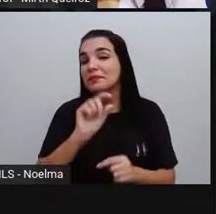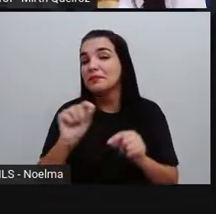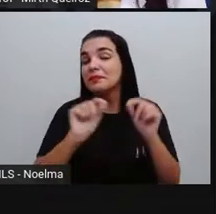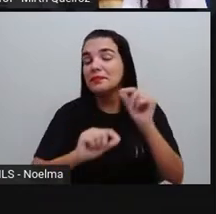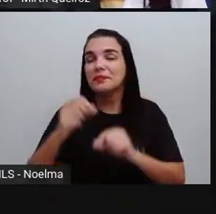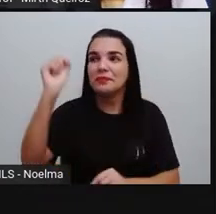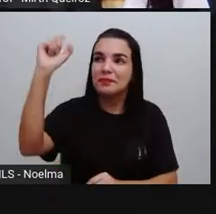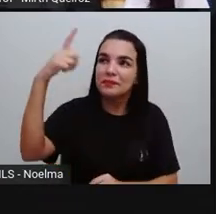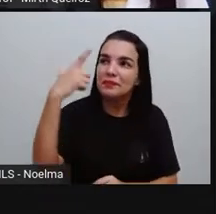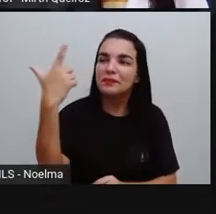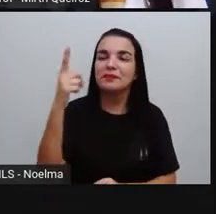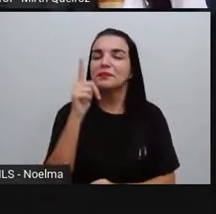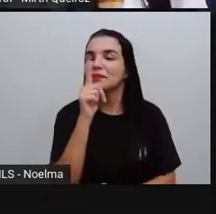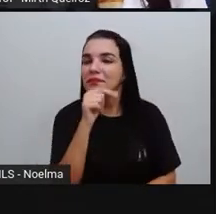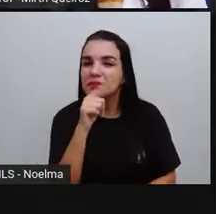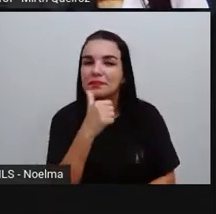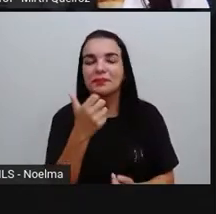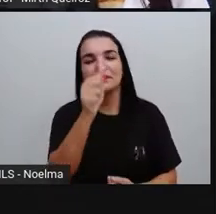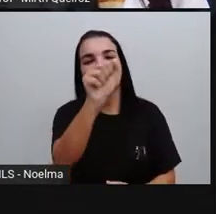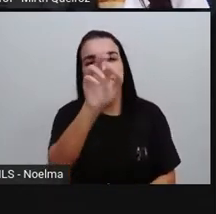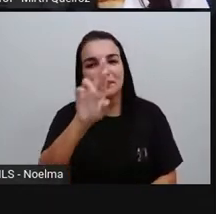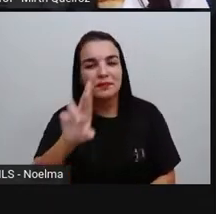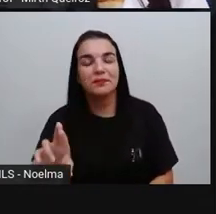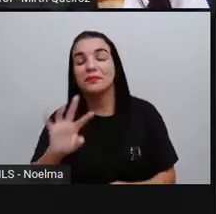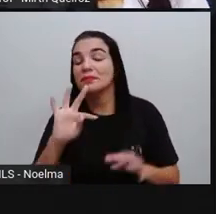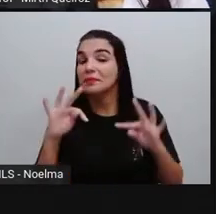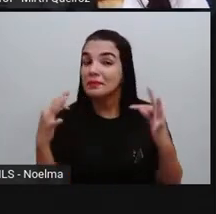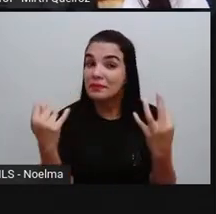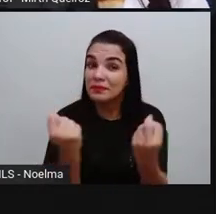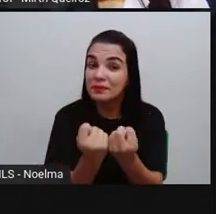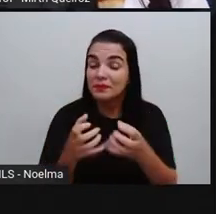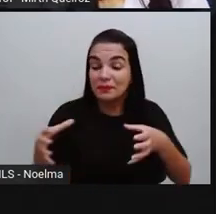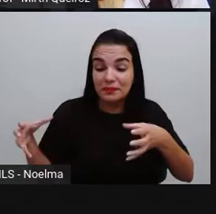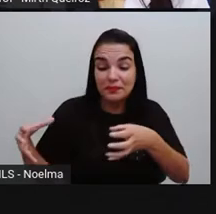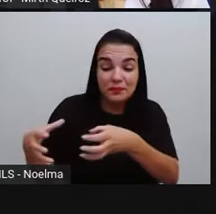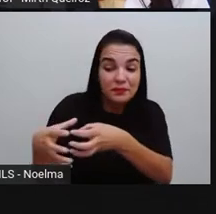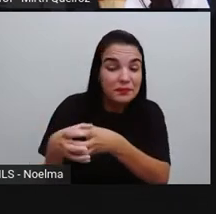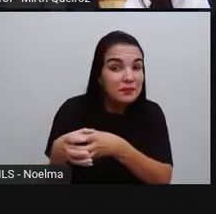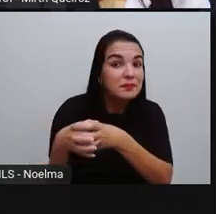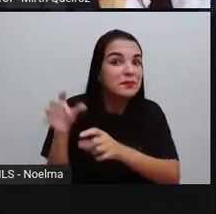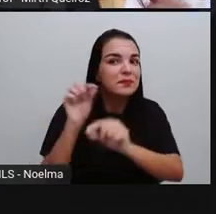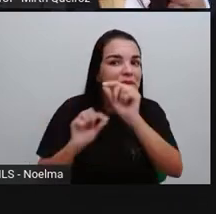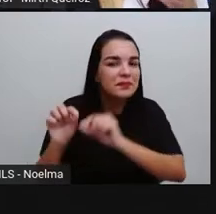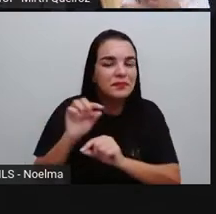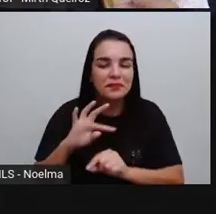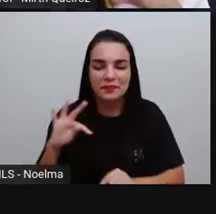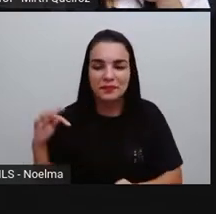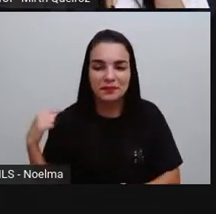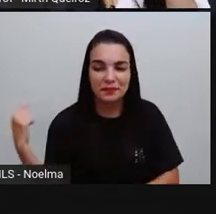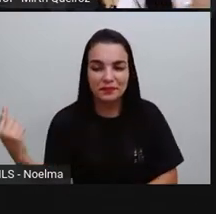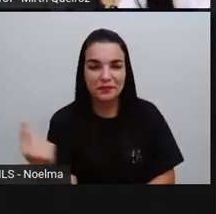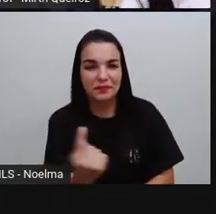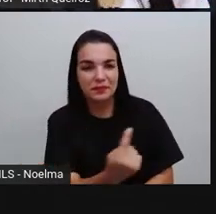da água, do ar, né? Tudo isso aí vai formar a nossa